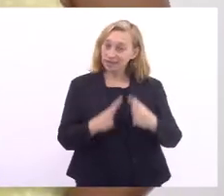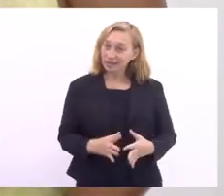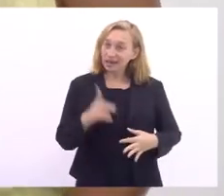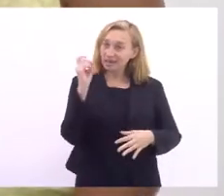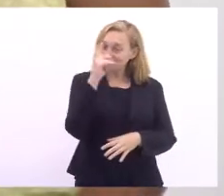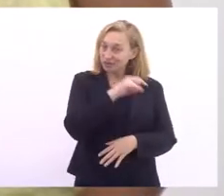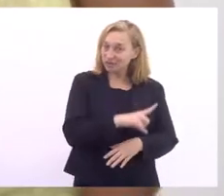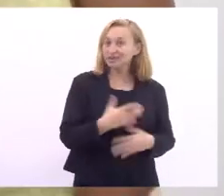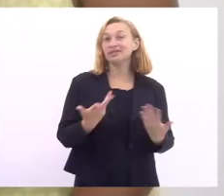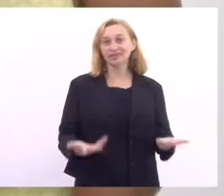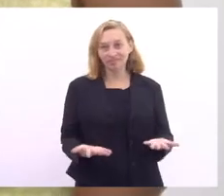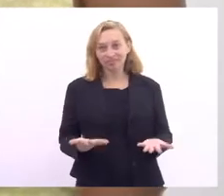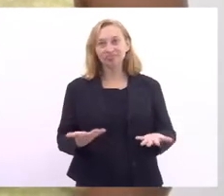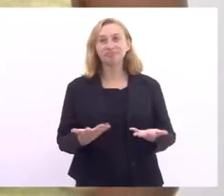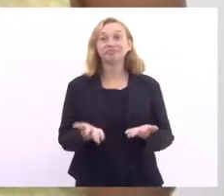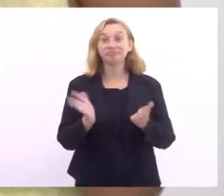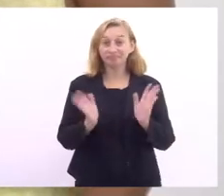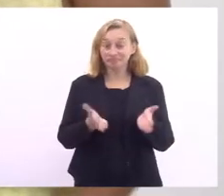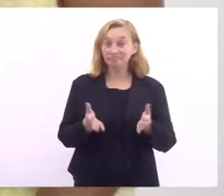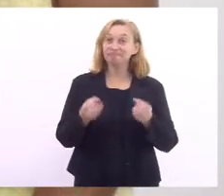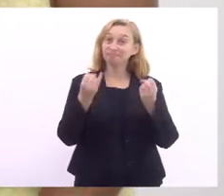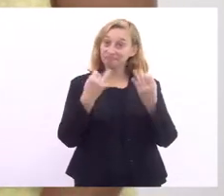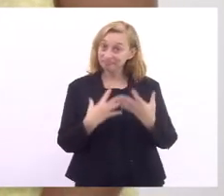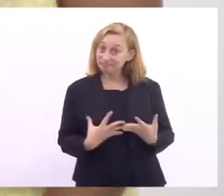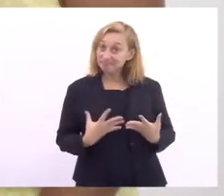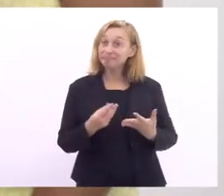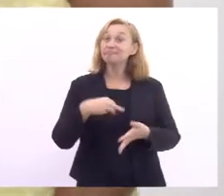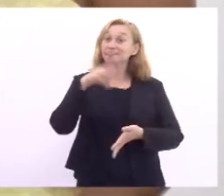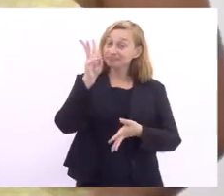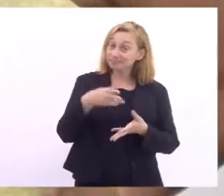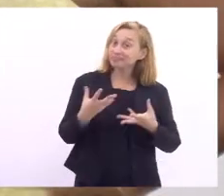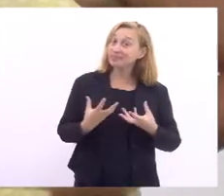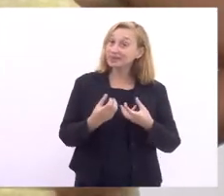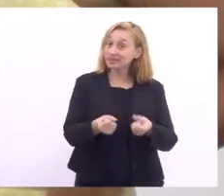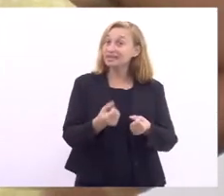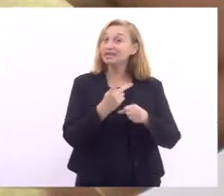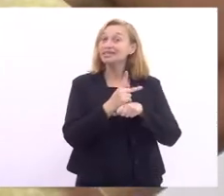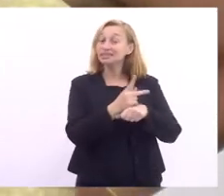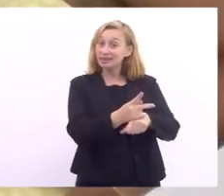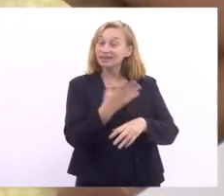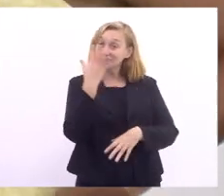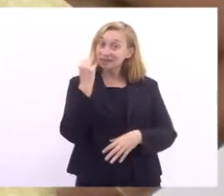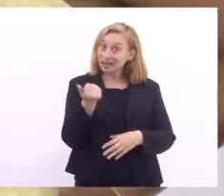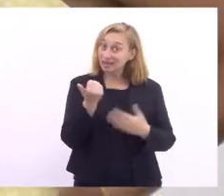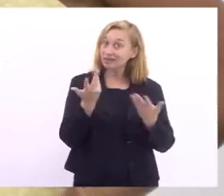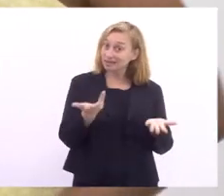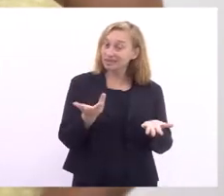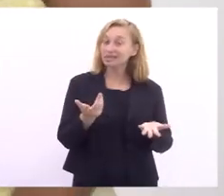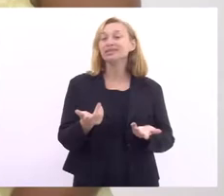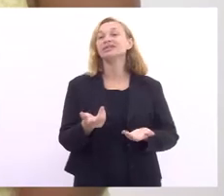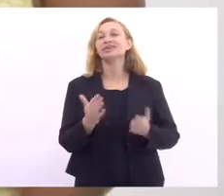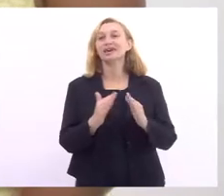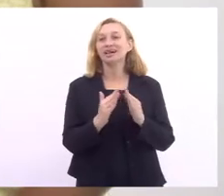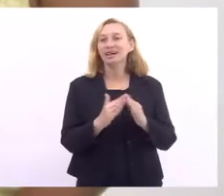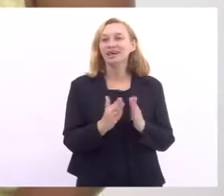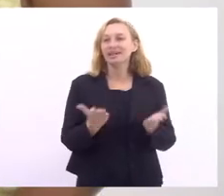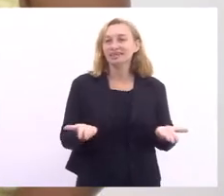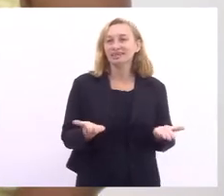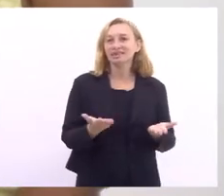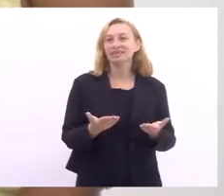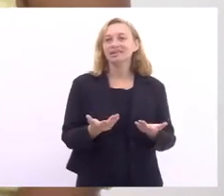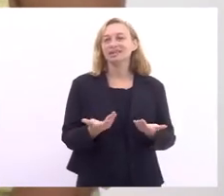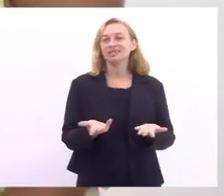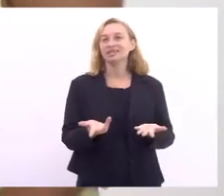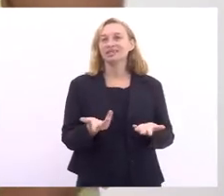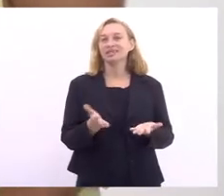por isso aqui né E até Talvez hoje para explicar né quem tava recebendo essa medalha que que faz né que que essa que essa casa eu enfim